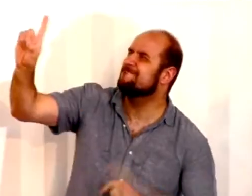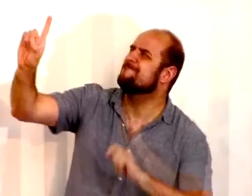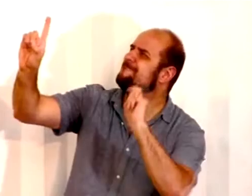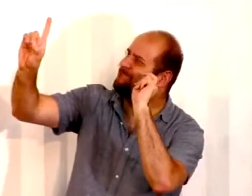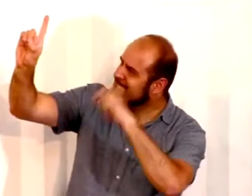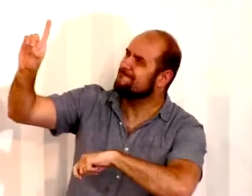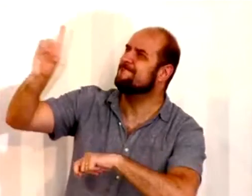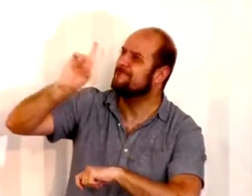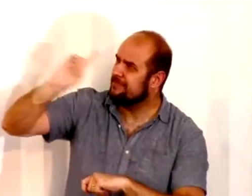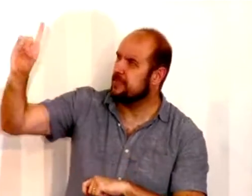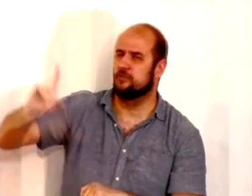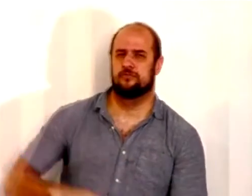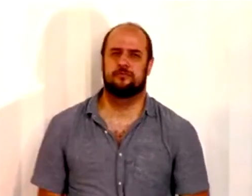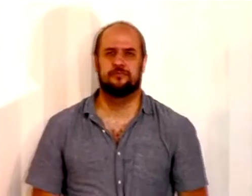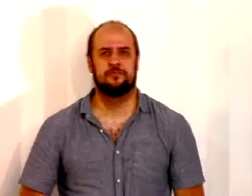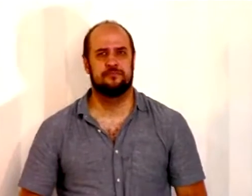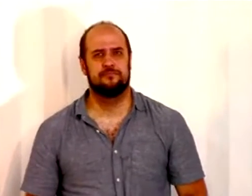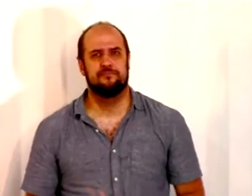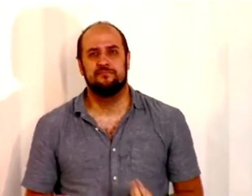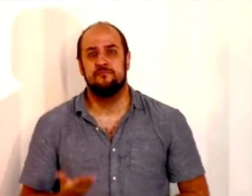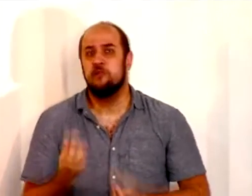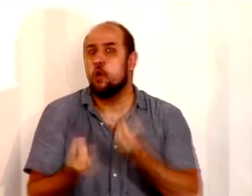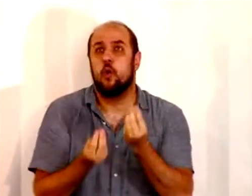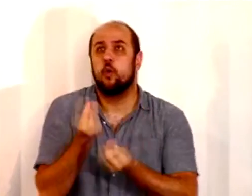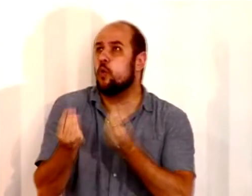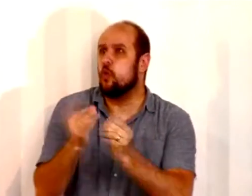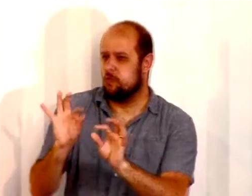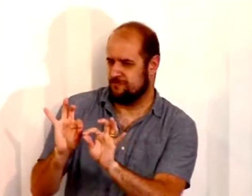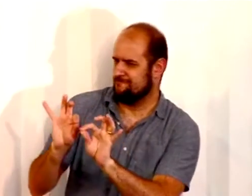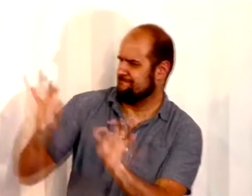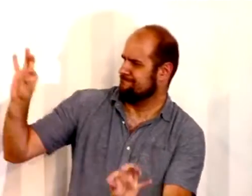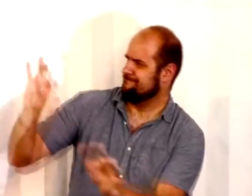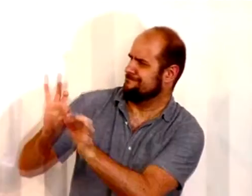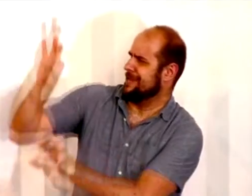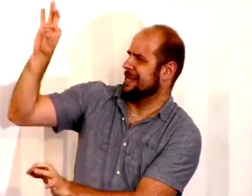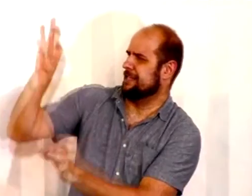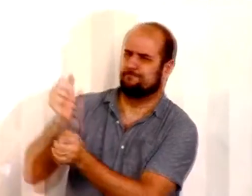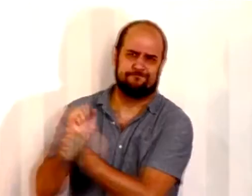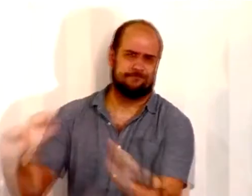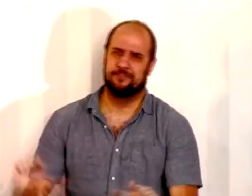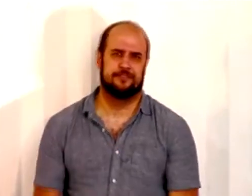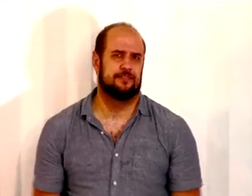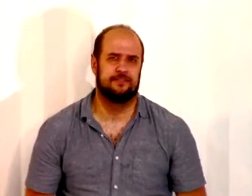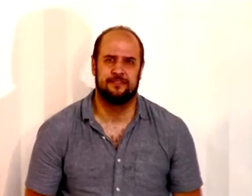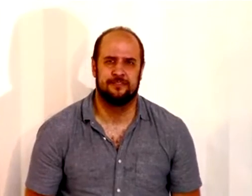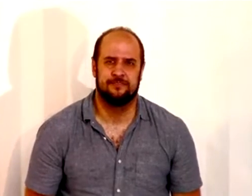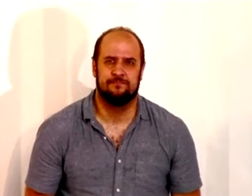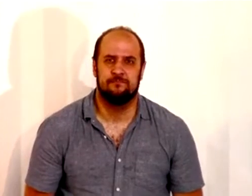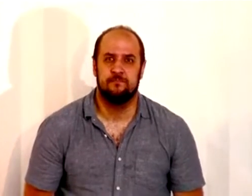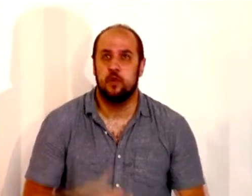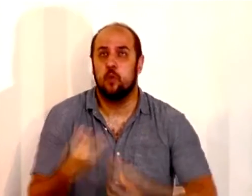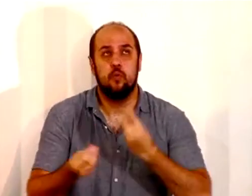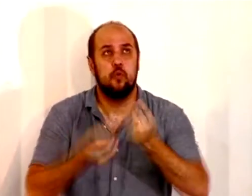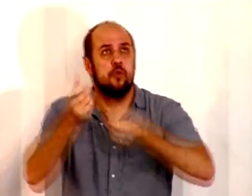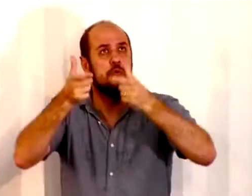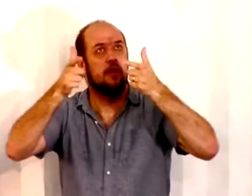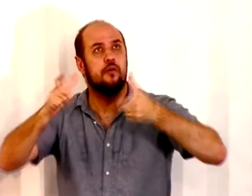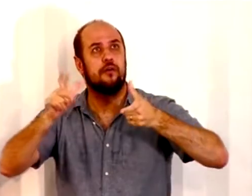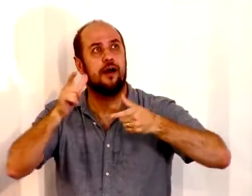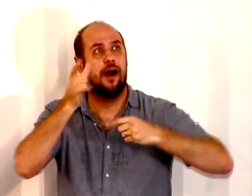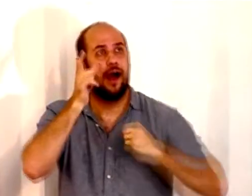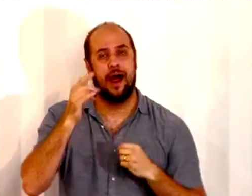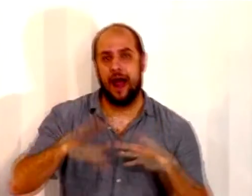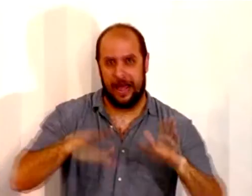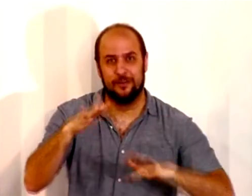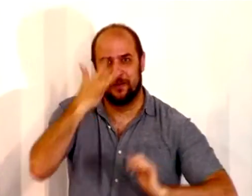Deus. Como medir a eternidade? Não tem como medir. Como era esse lugar? Tem gente que é curioso, tem gente que,